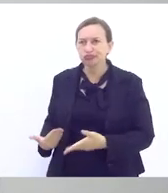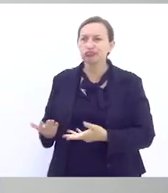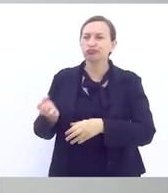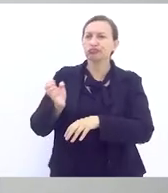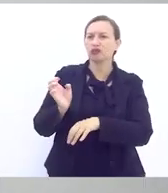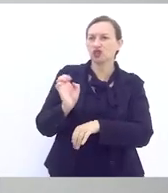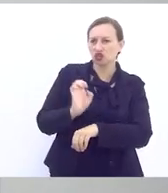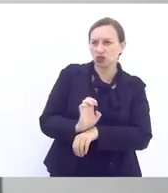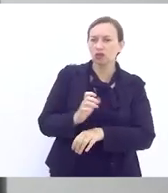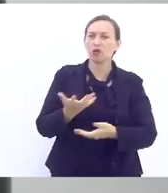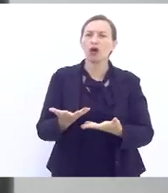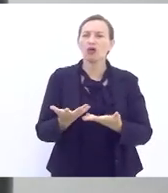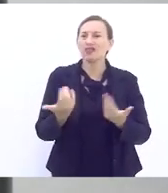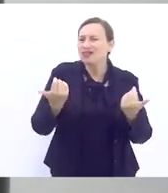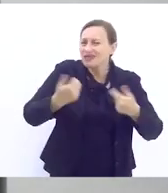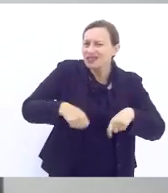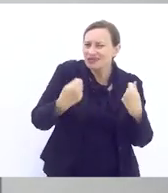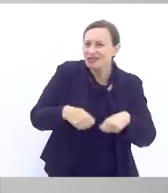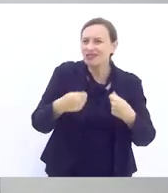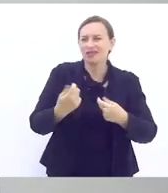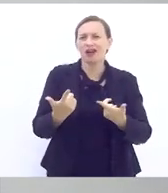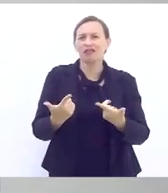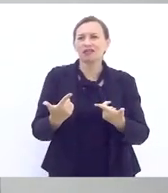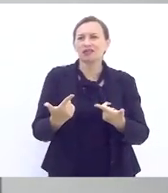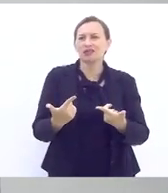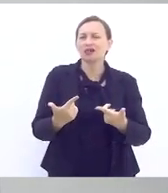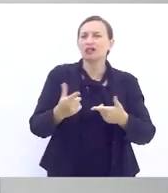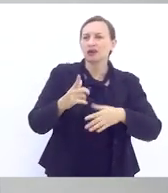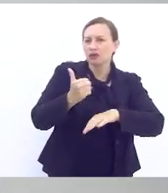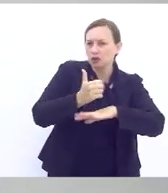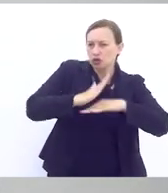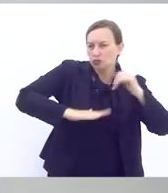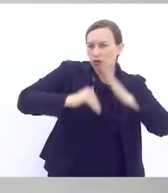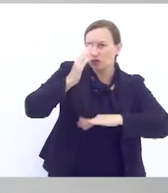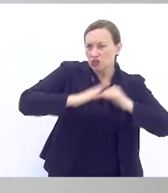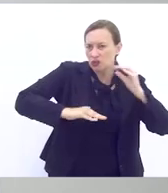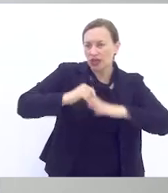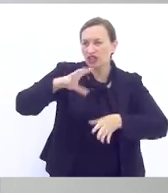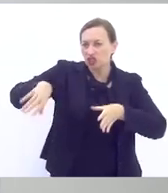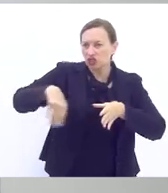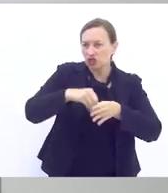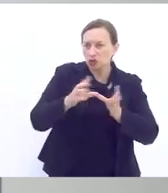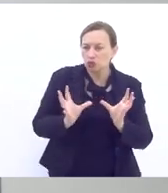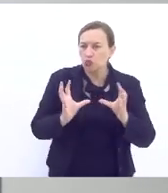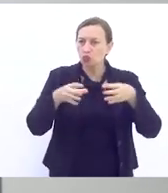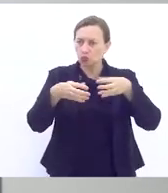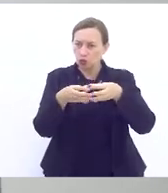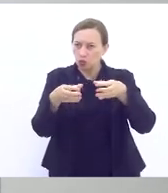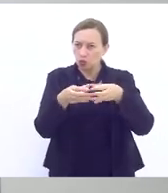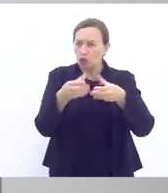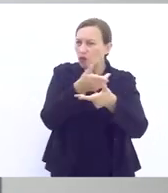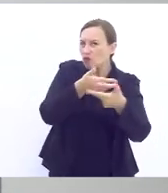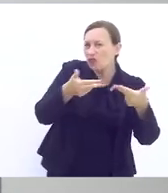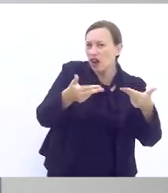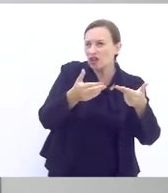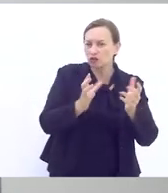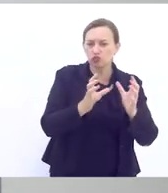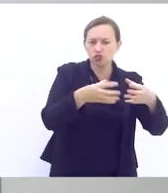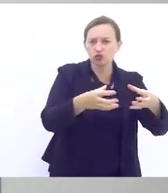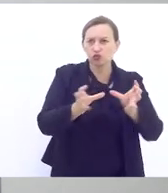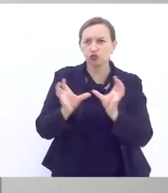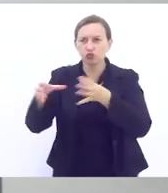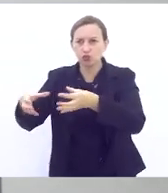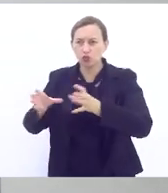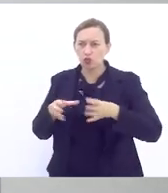essa essa necessidade da gente ter os profissionais nos órgãos né muitas coisas muitos órgãos